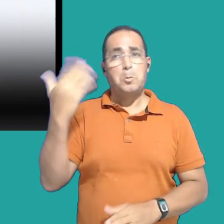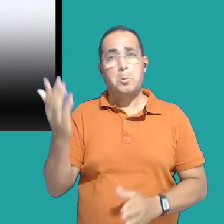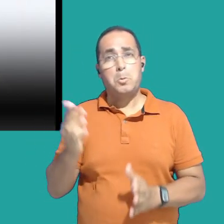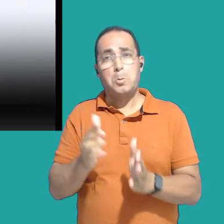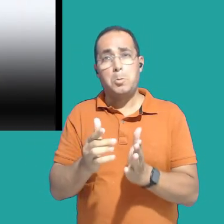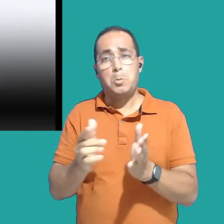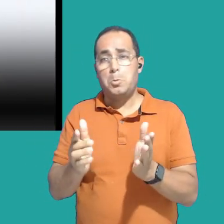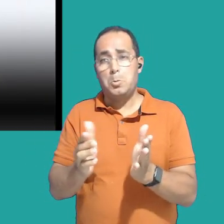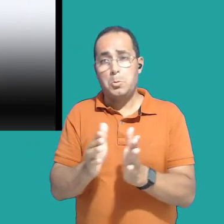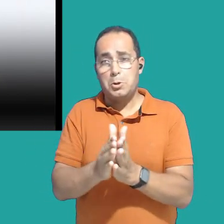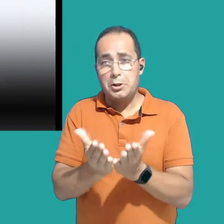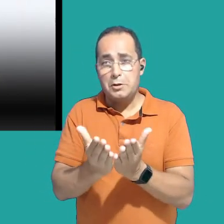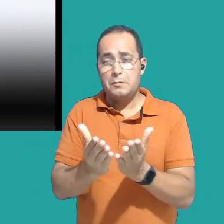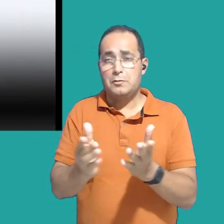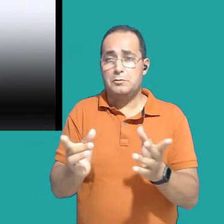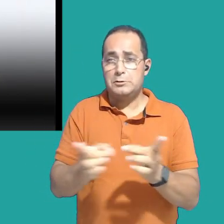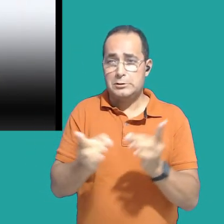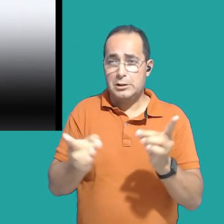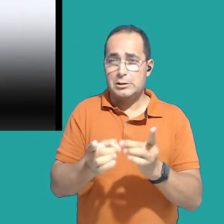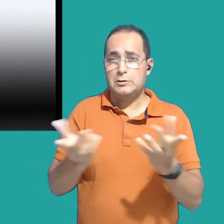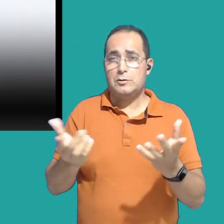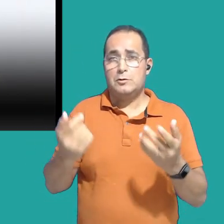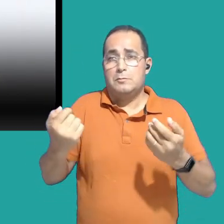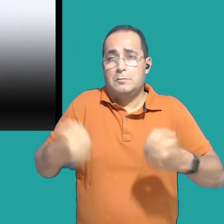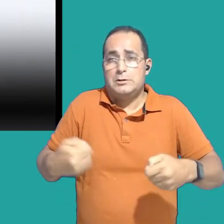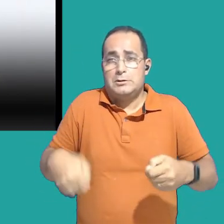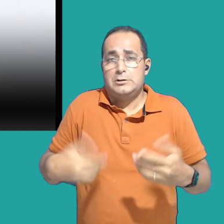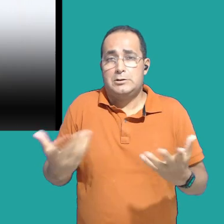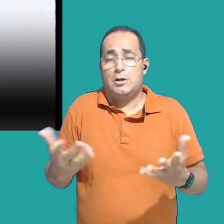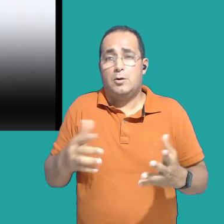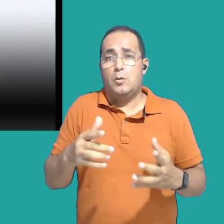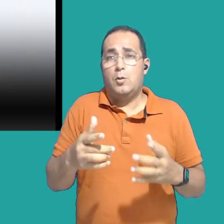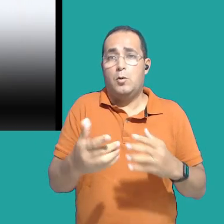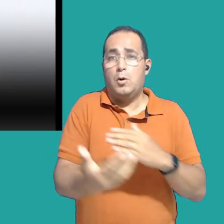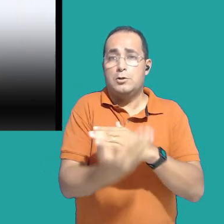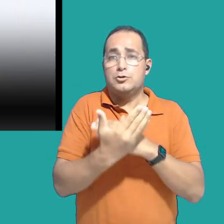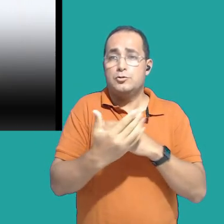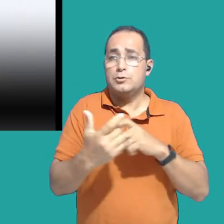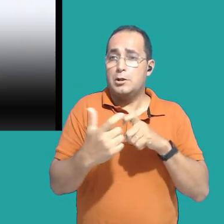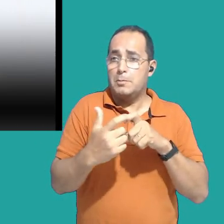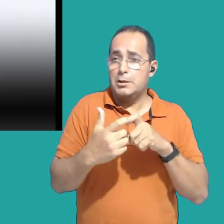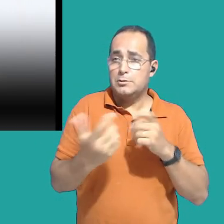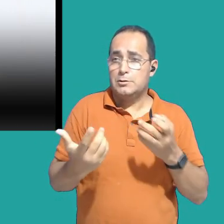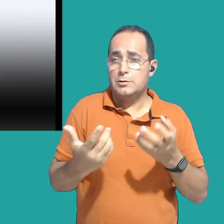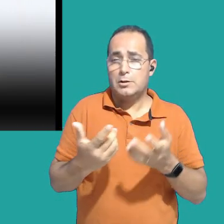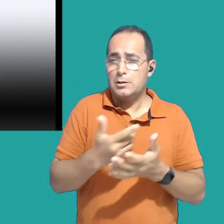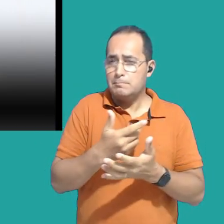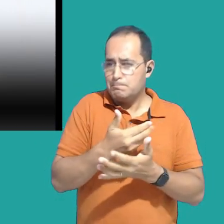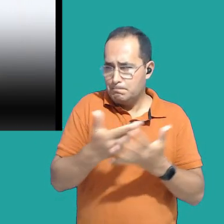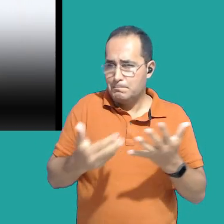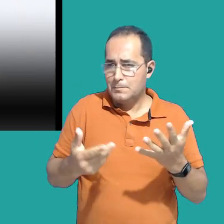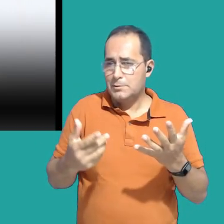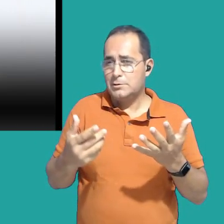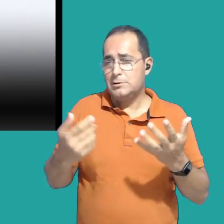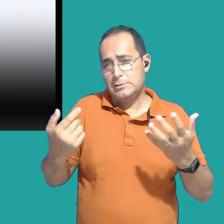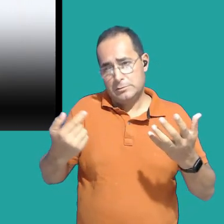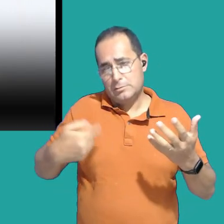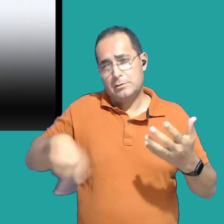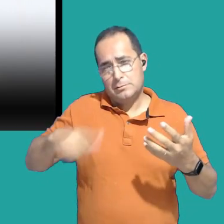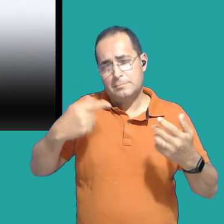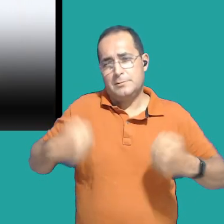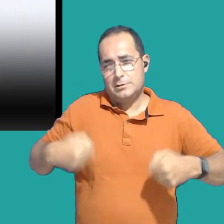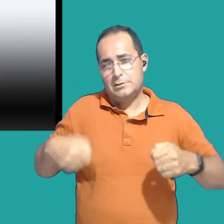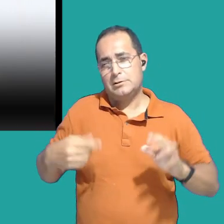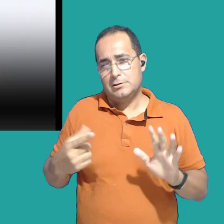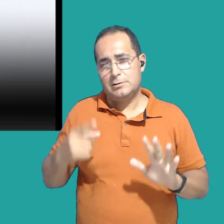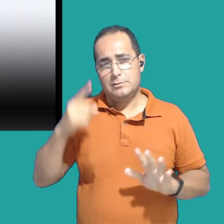época, ou um livro didático que você precisava, um serviço de saúde, por exemplo, essas questões básicas que